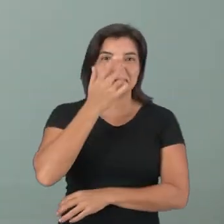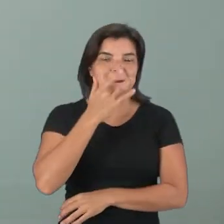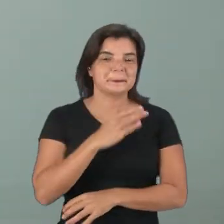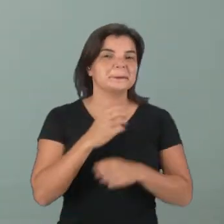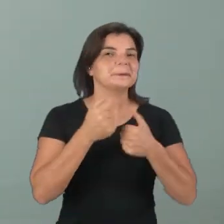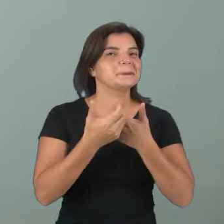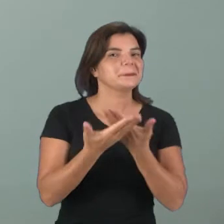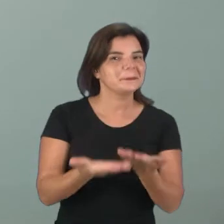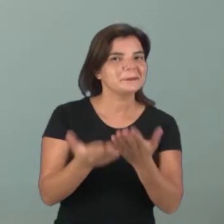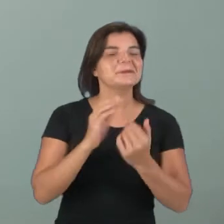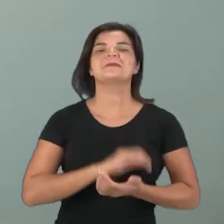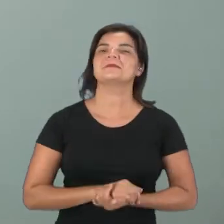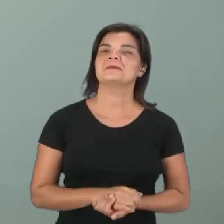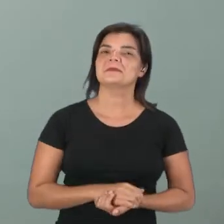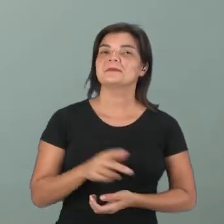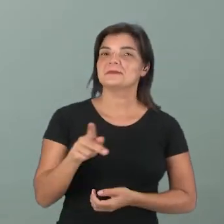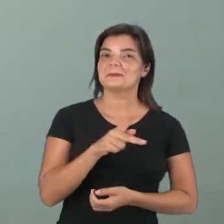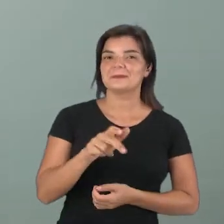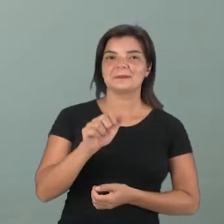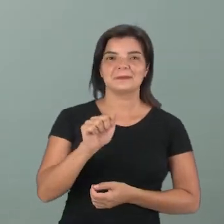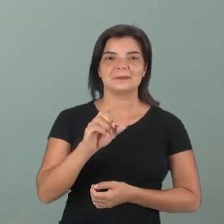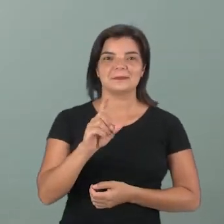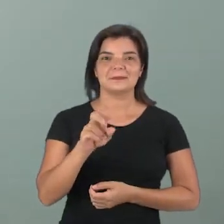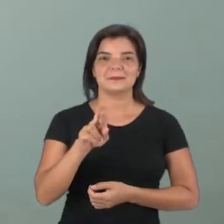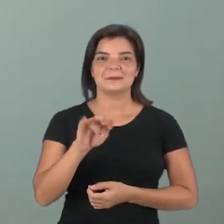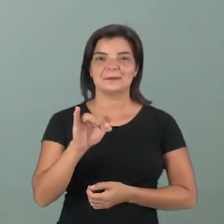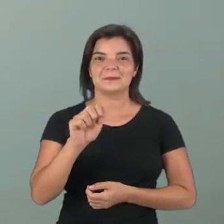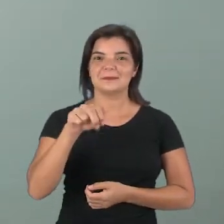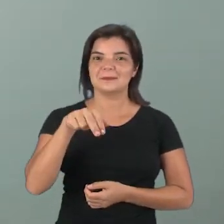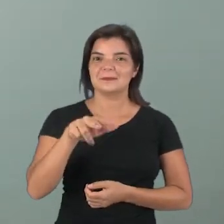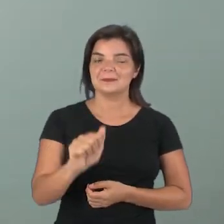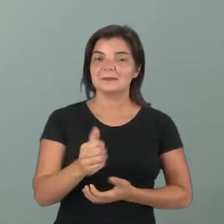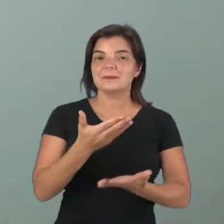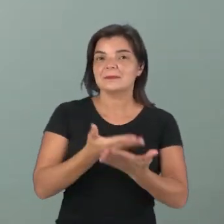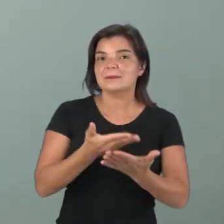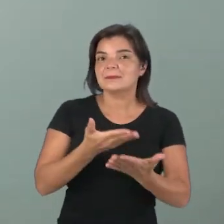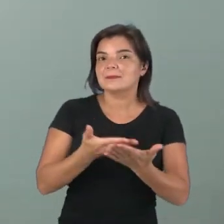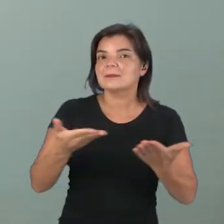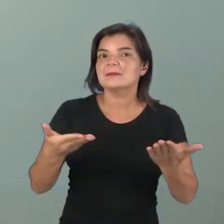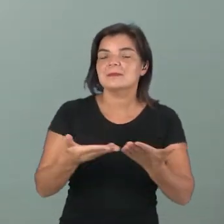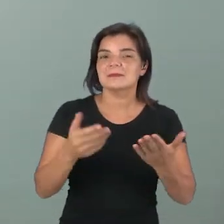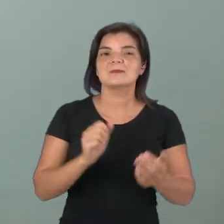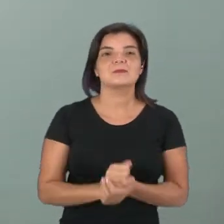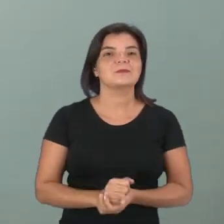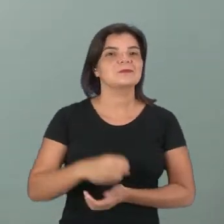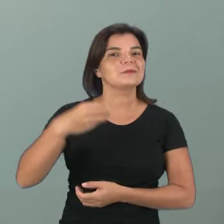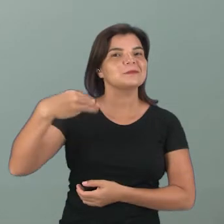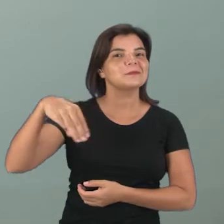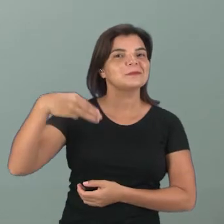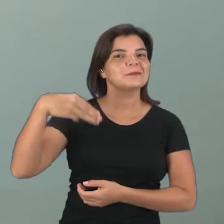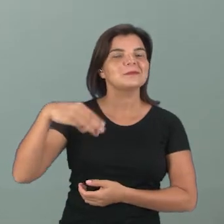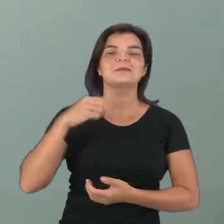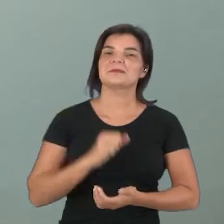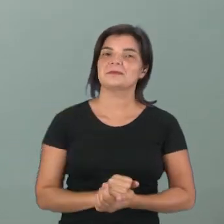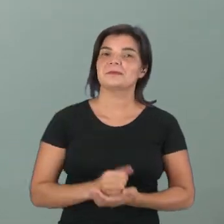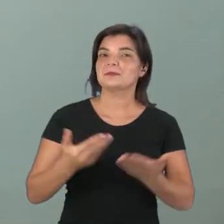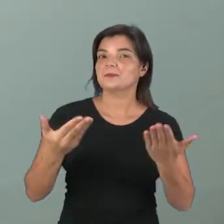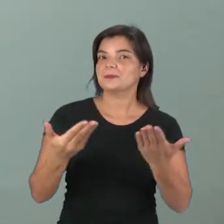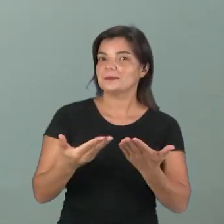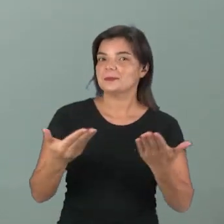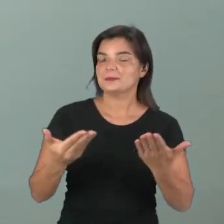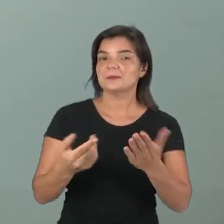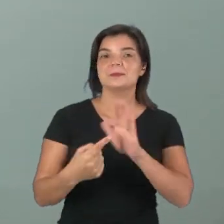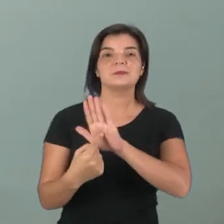crianças! Tudo bem com vocês? Sou a professora Adriana. Nossa aula de hoje é de matemática. Hoje